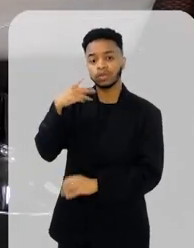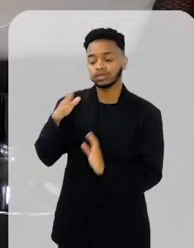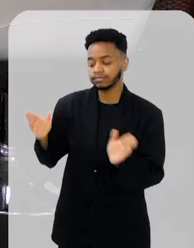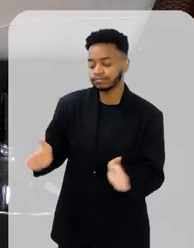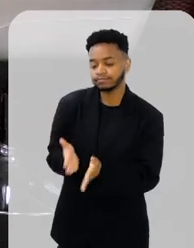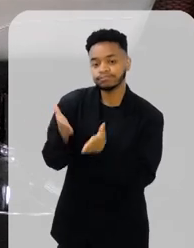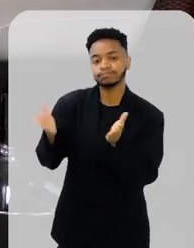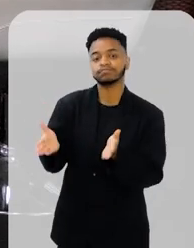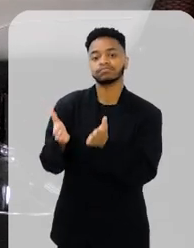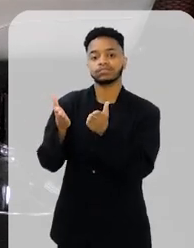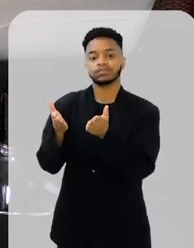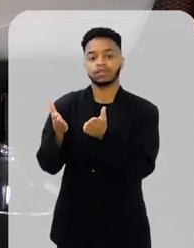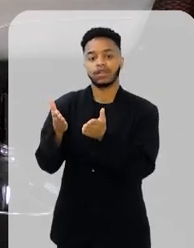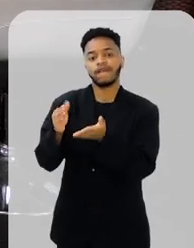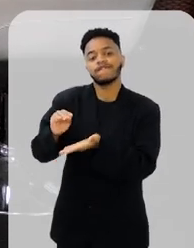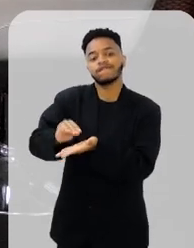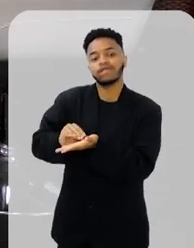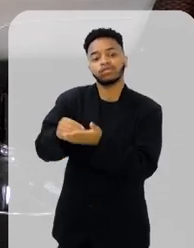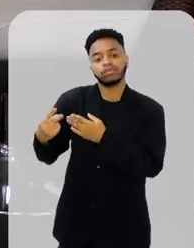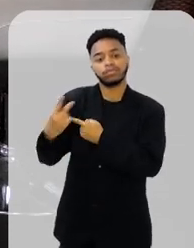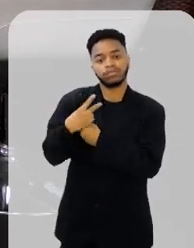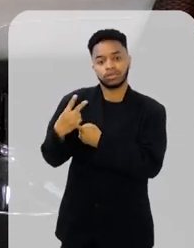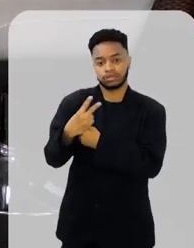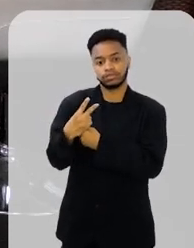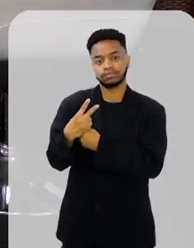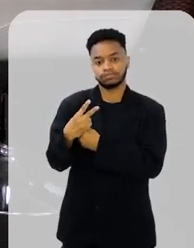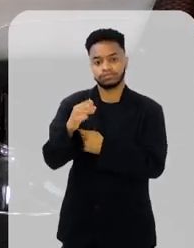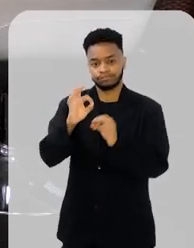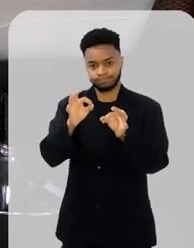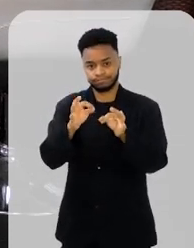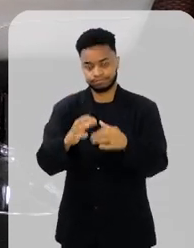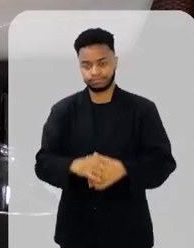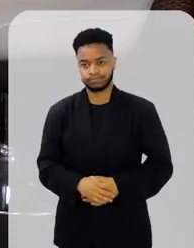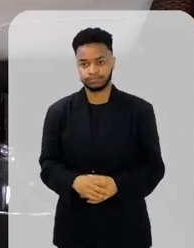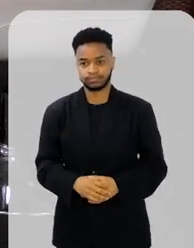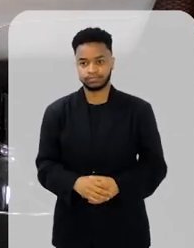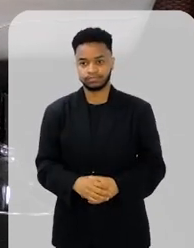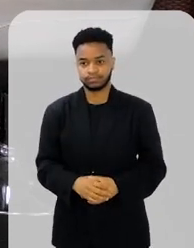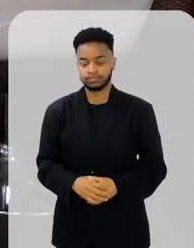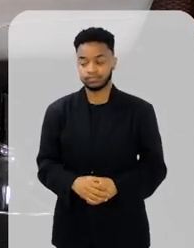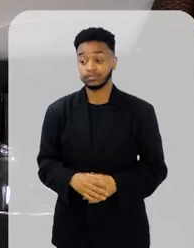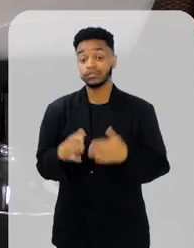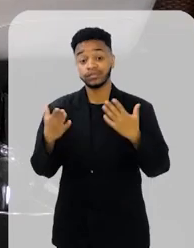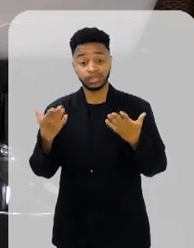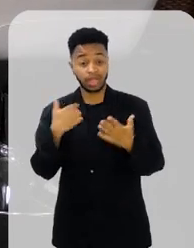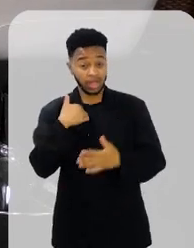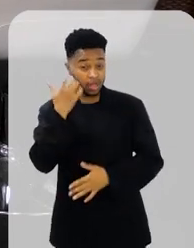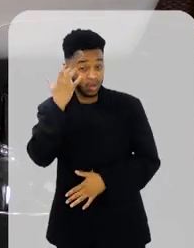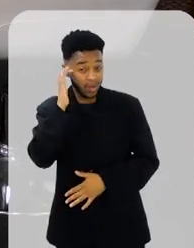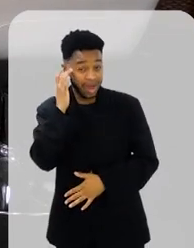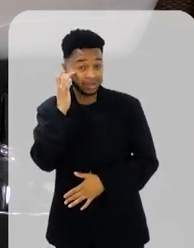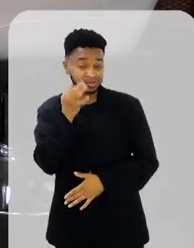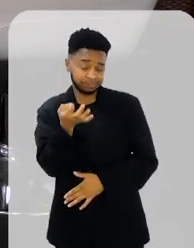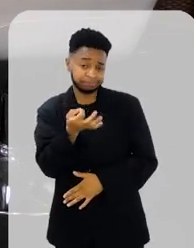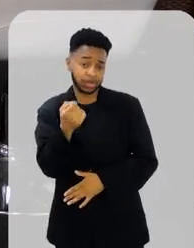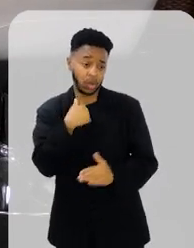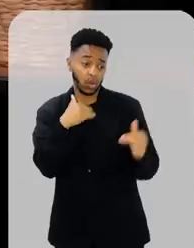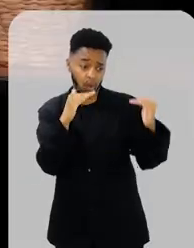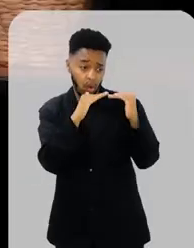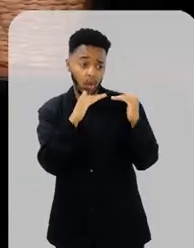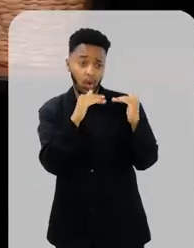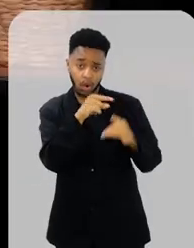política de incentivo a uma falsa autodefesa. Não é, Paulo? Exatamente. É isso. Então, Márcia. Eu acho que, com